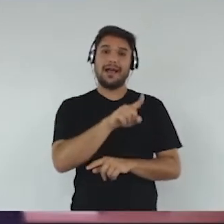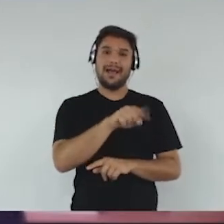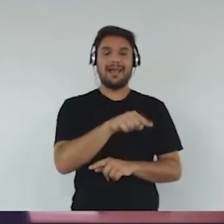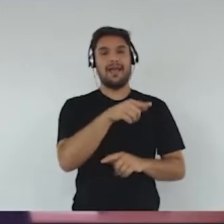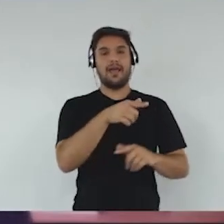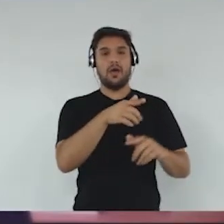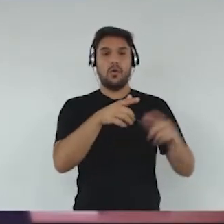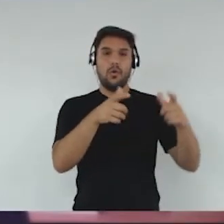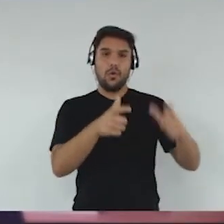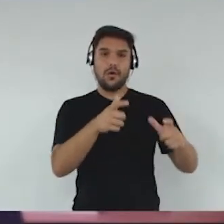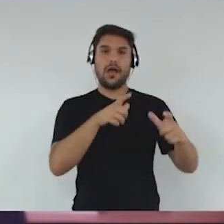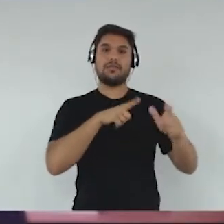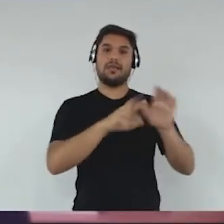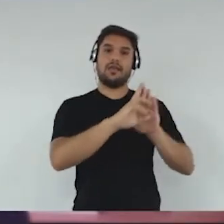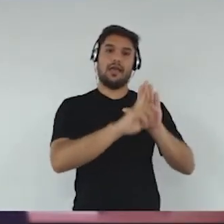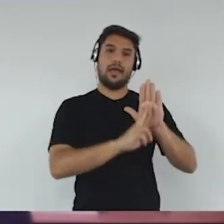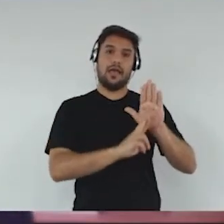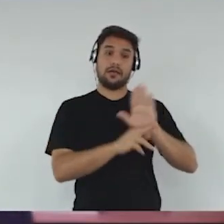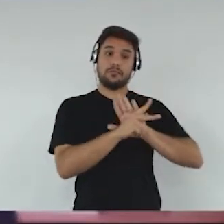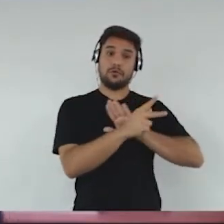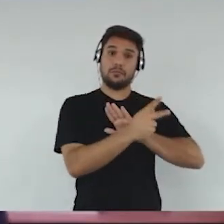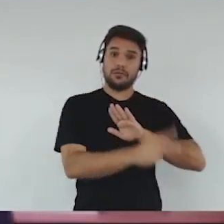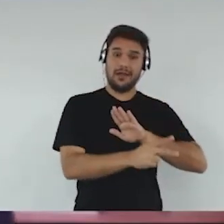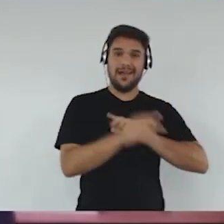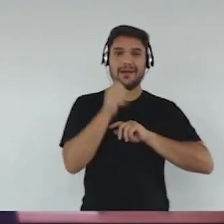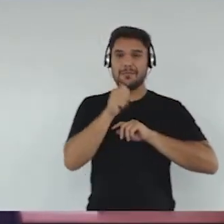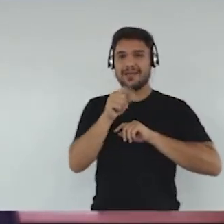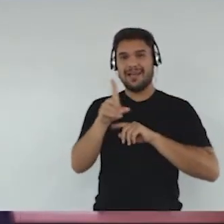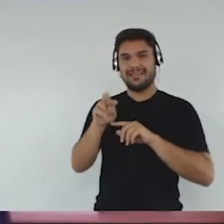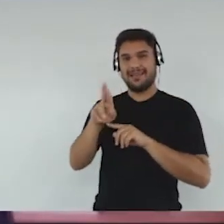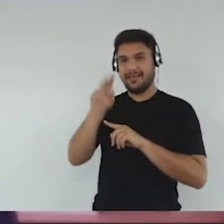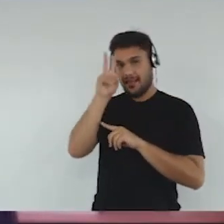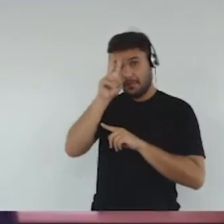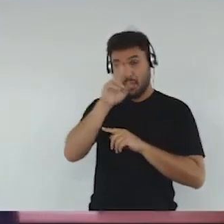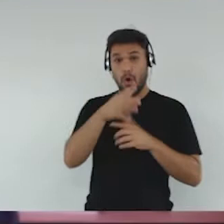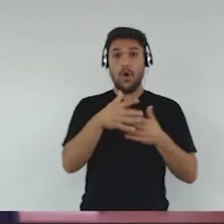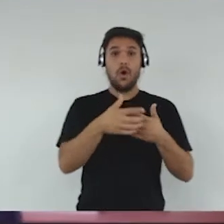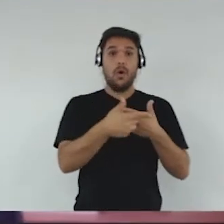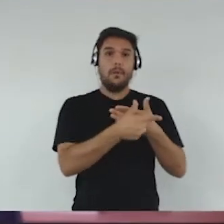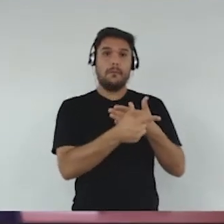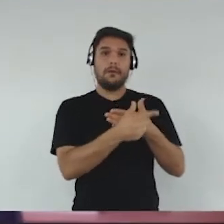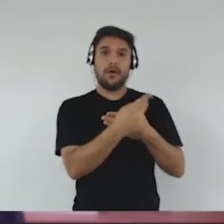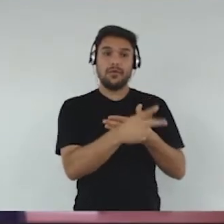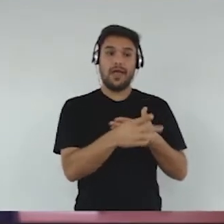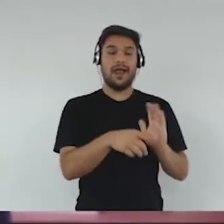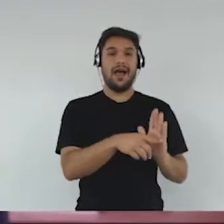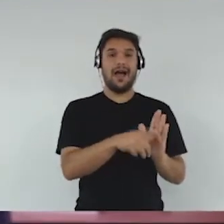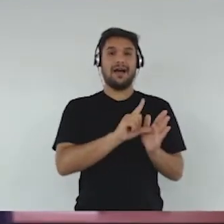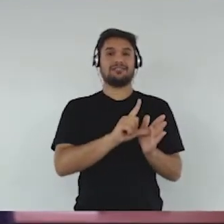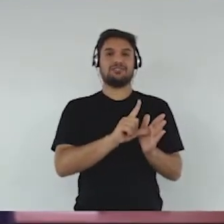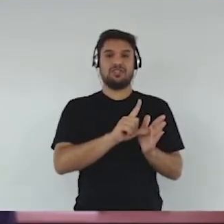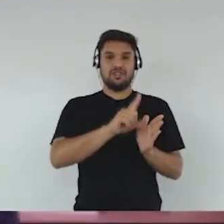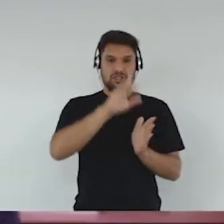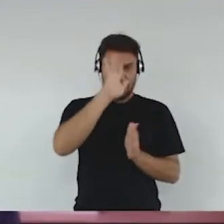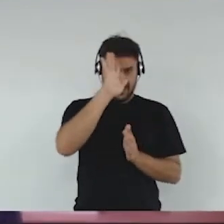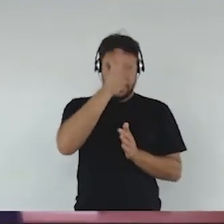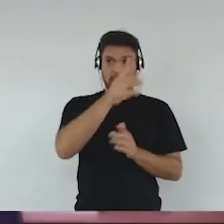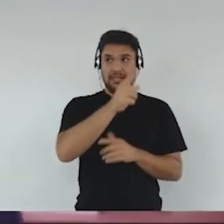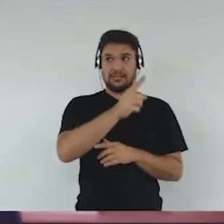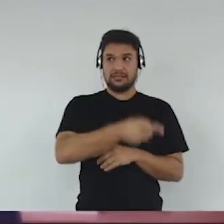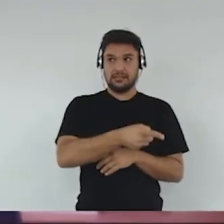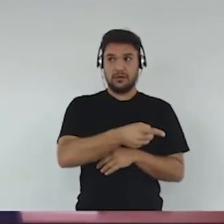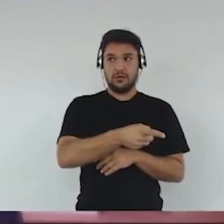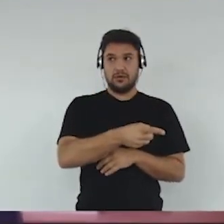instituição com regras próprias que, como lembrou a Adriana, tem funções tanto no momento pré-arbitral, como impugnação